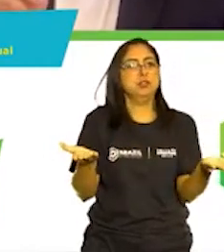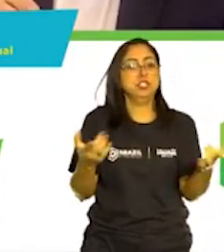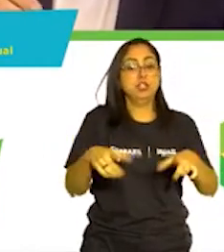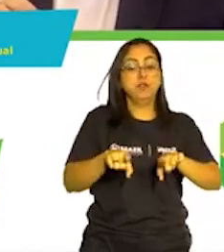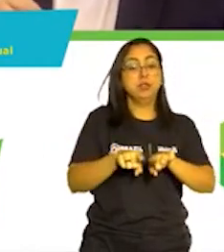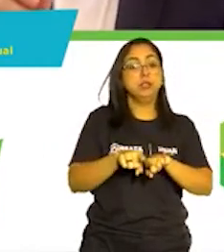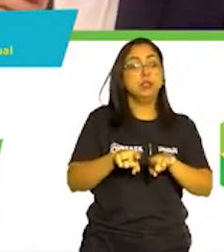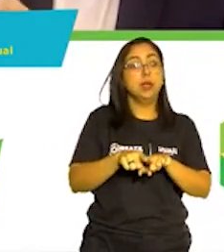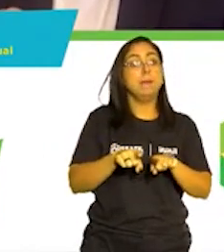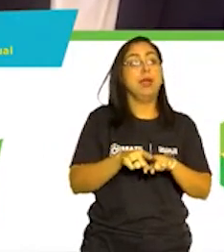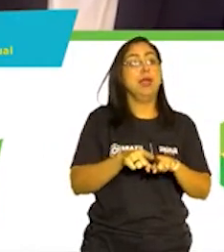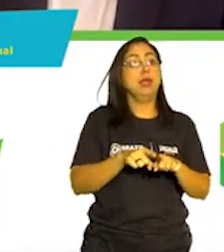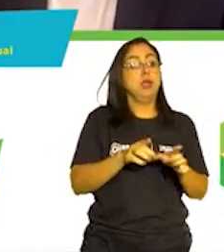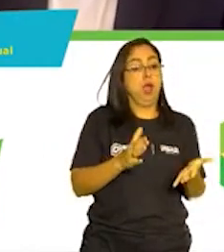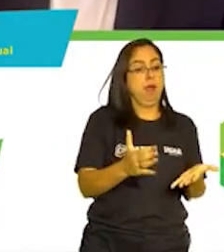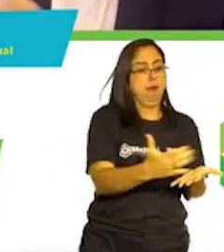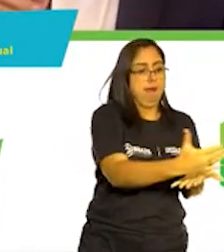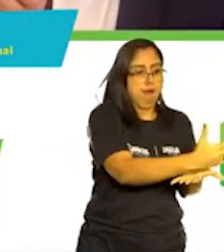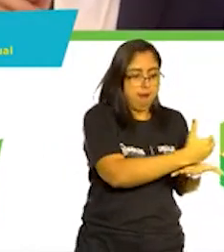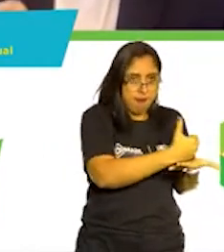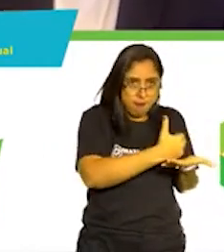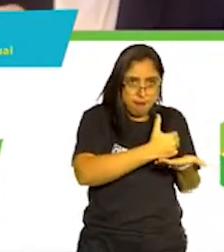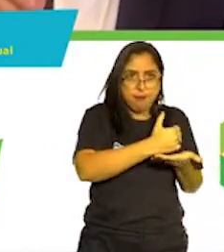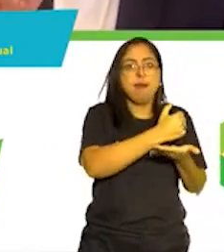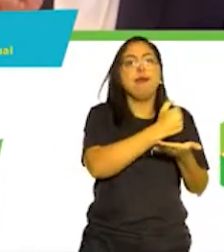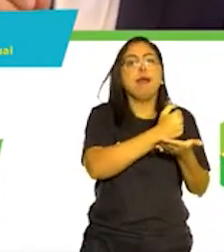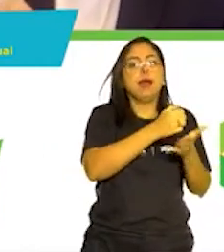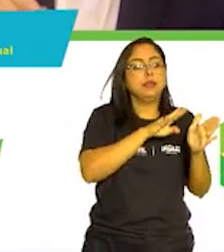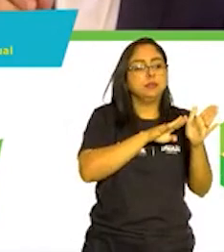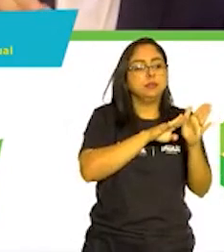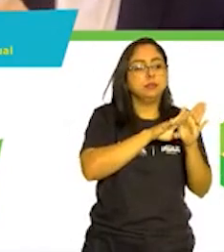termos reais, do Ministério da Educação cresceu